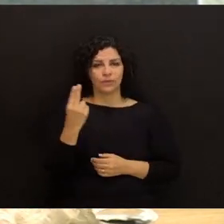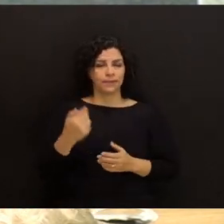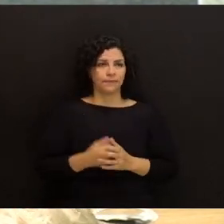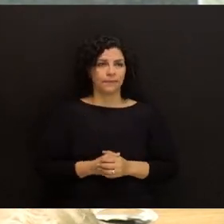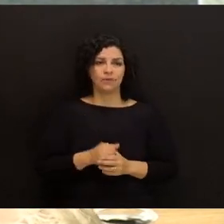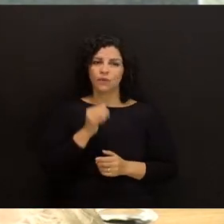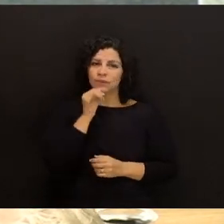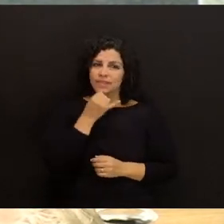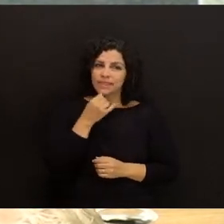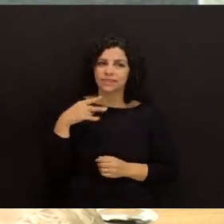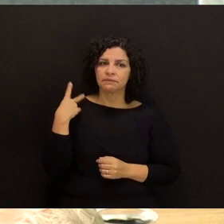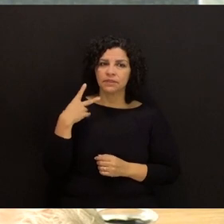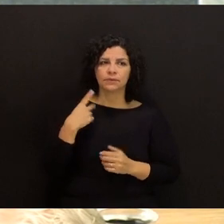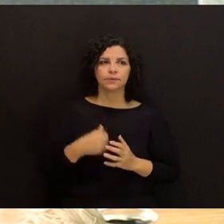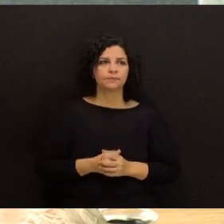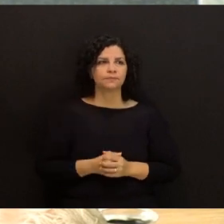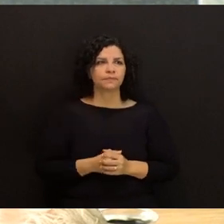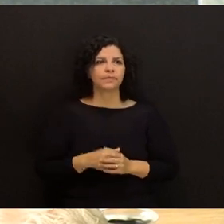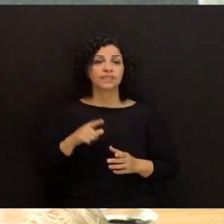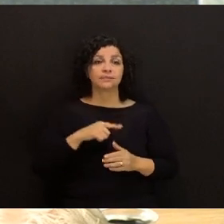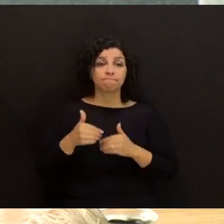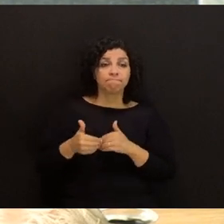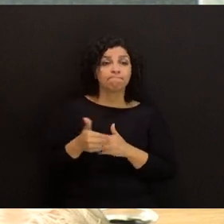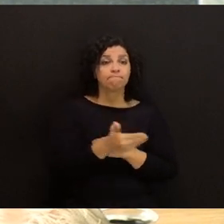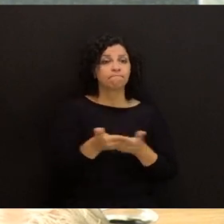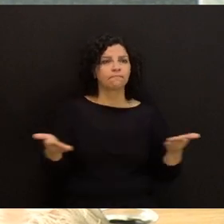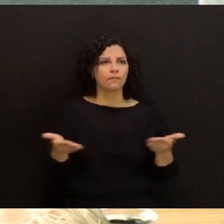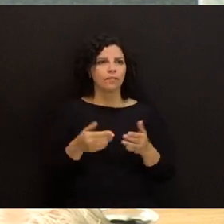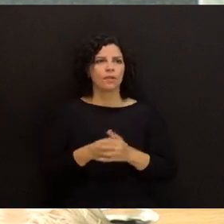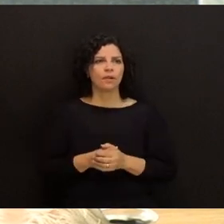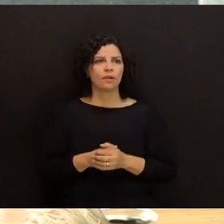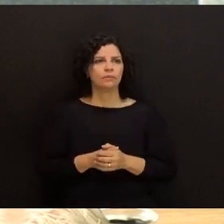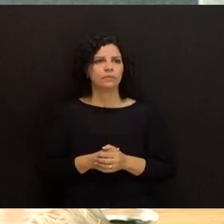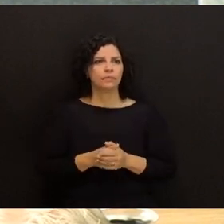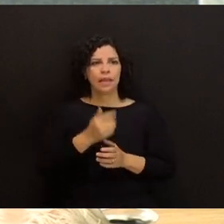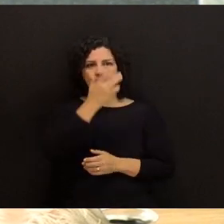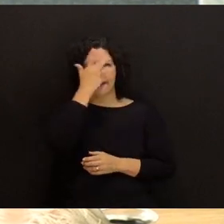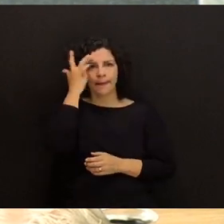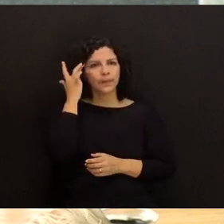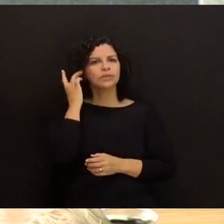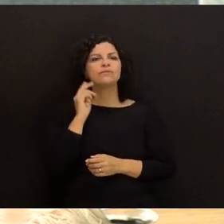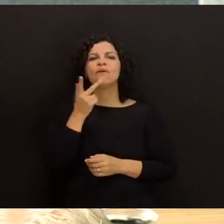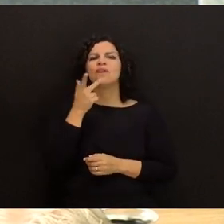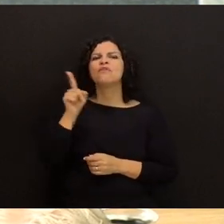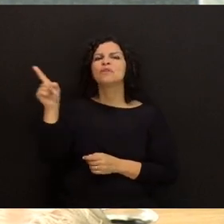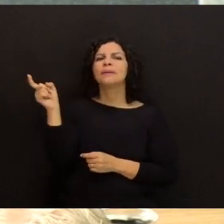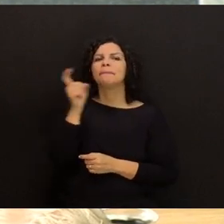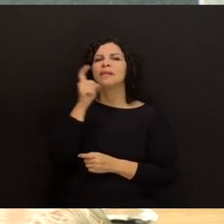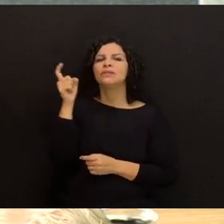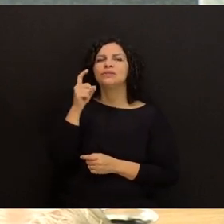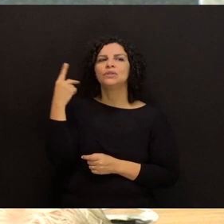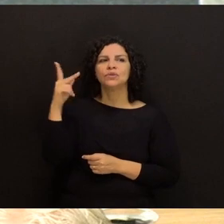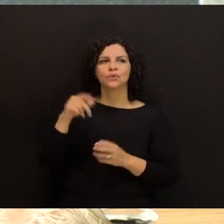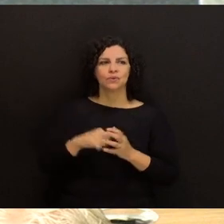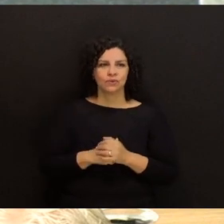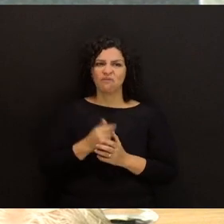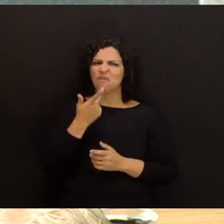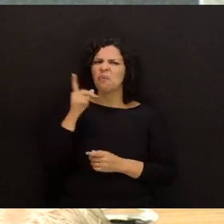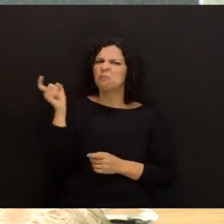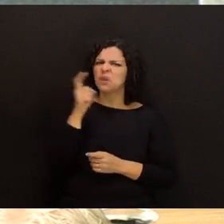triste é que a partir de hoje todo mundo vai vender que o senhor estava mentindo que é mentira